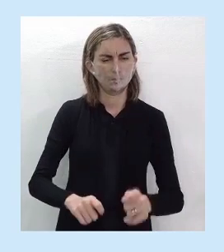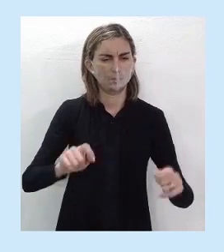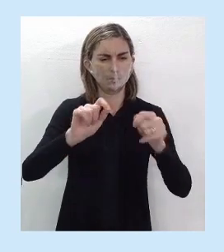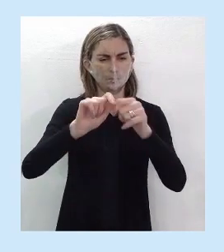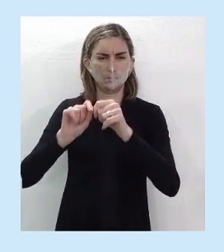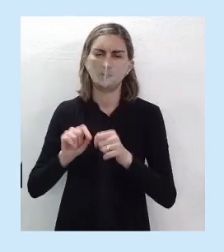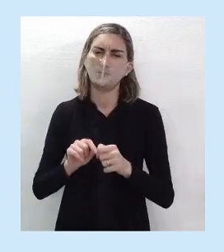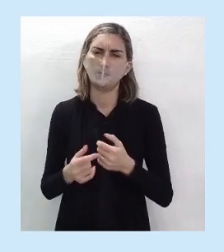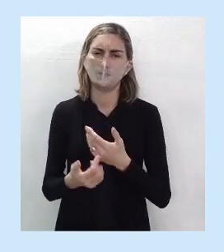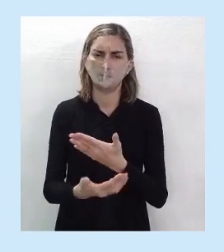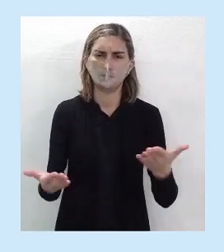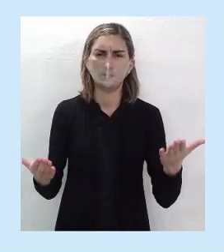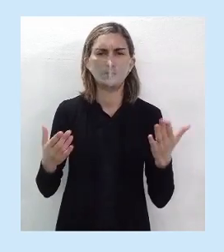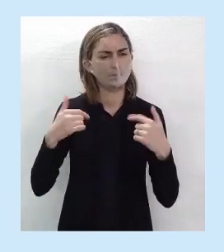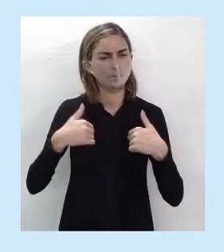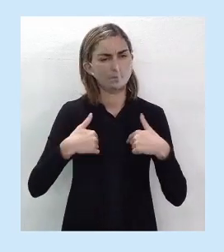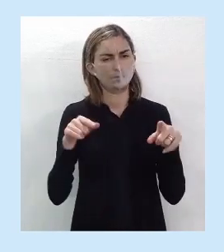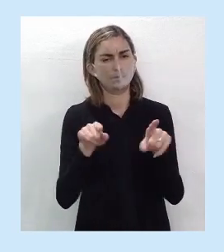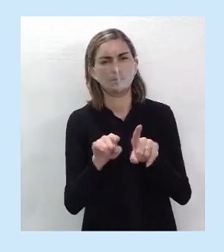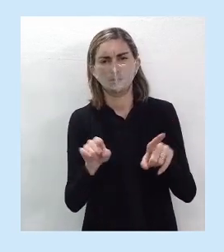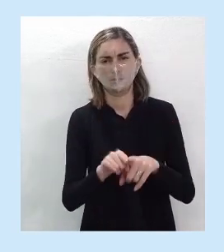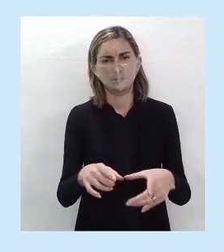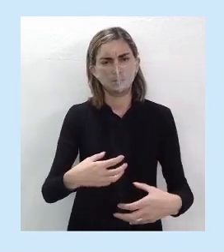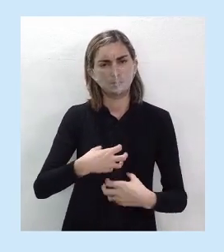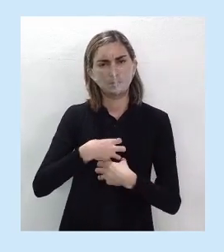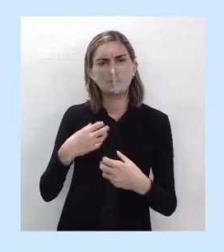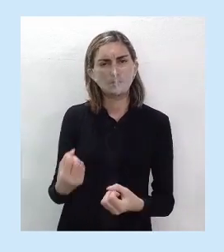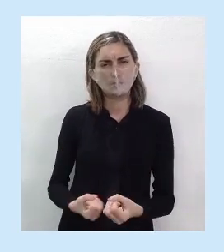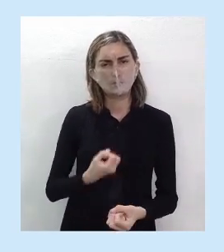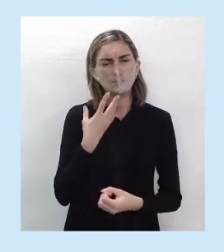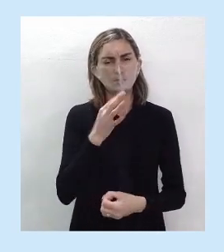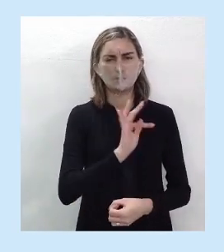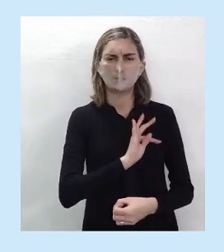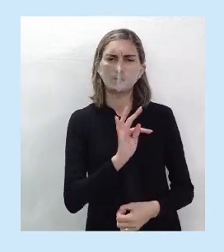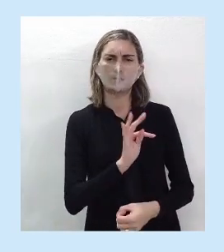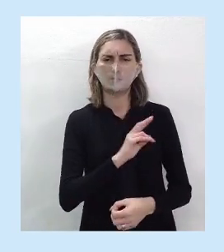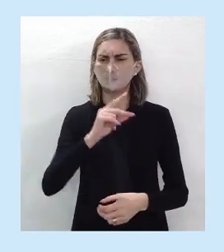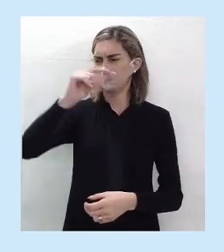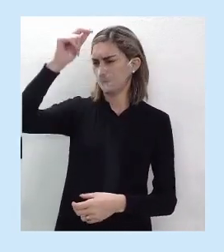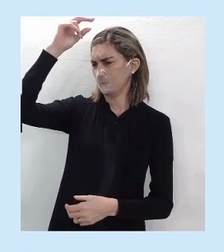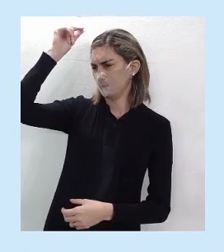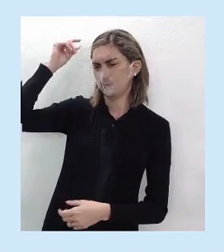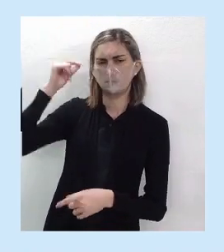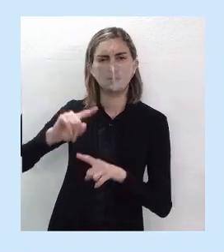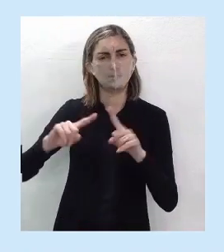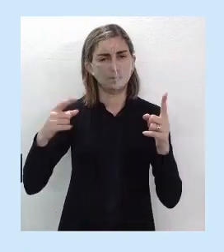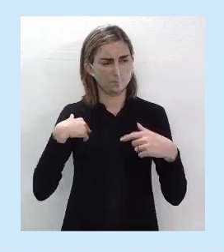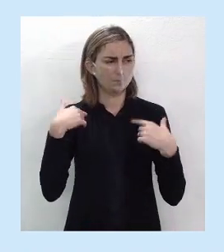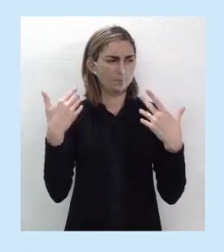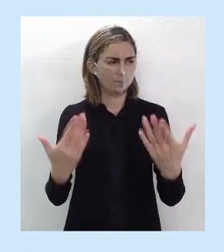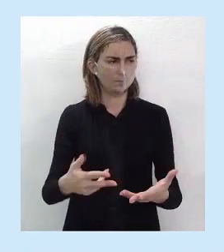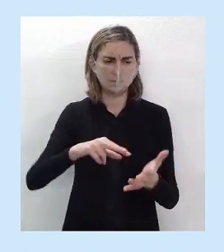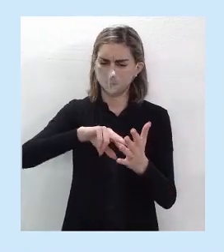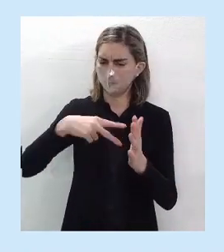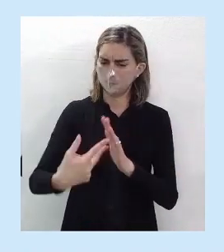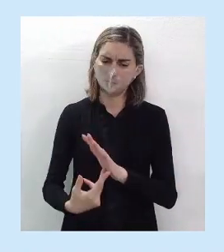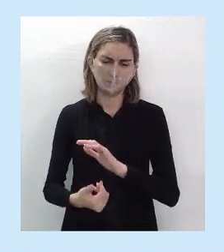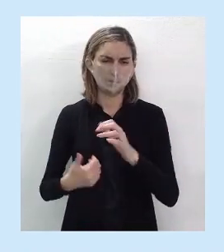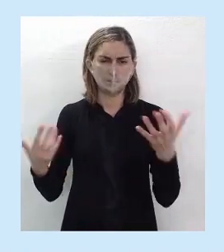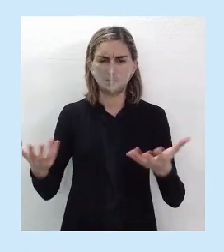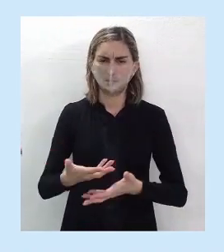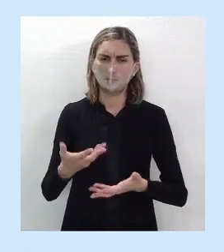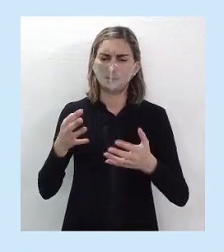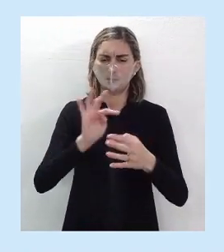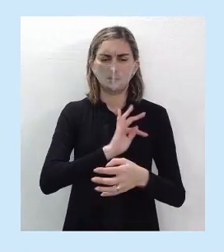fazer, a gente também se inspira com uma técnica que é antiga, mas que foi ressignificada agora.